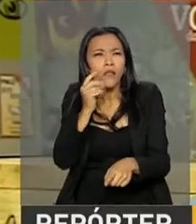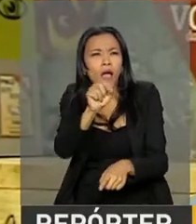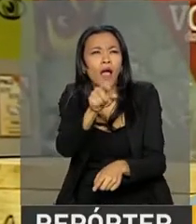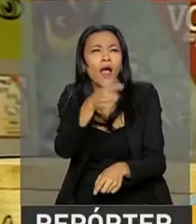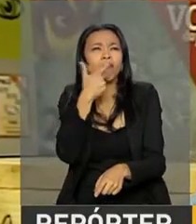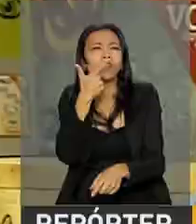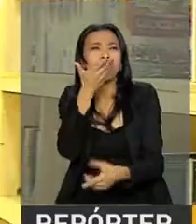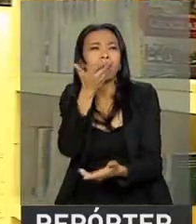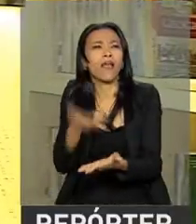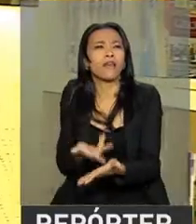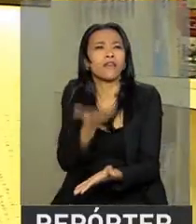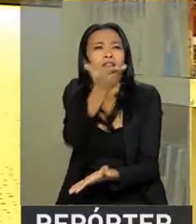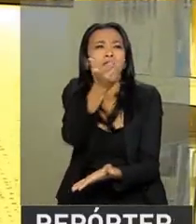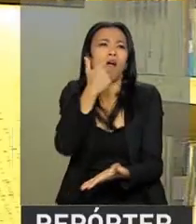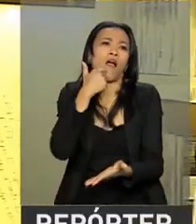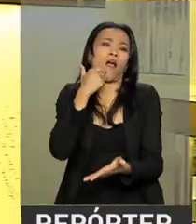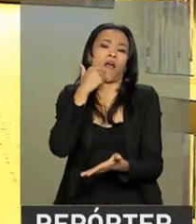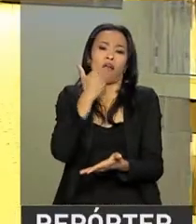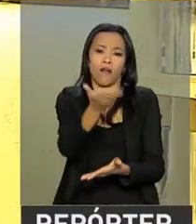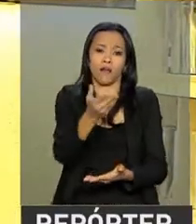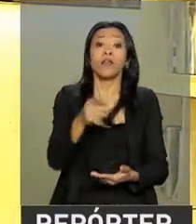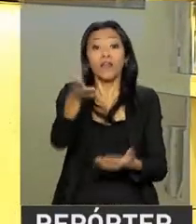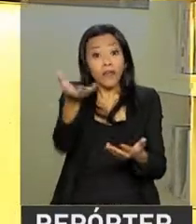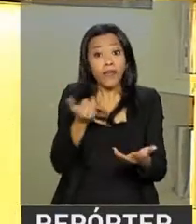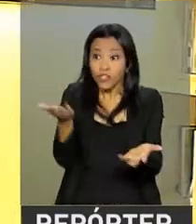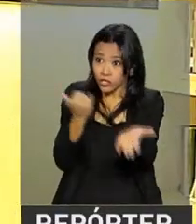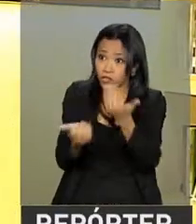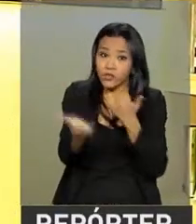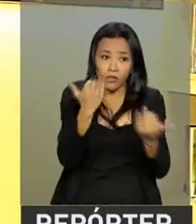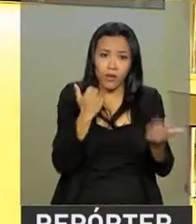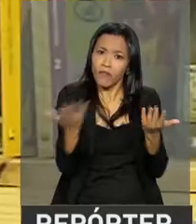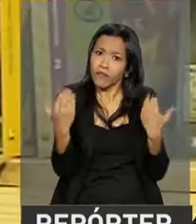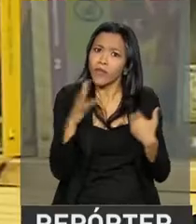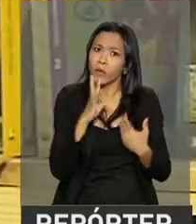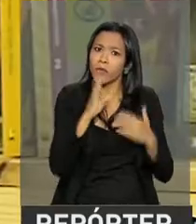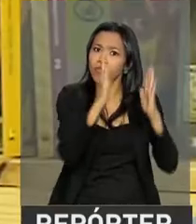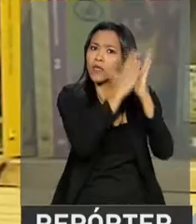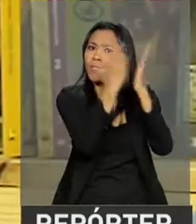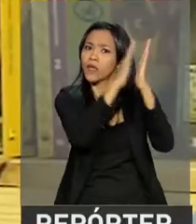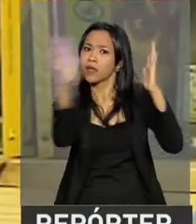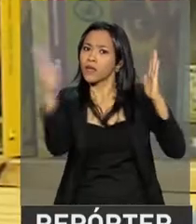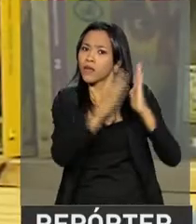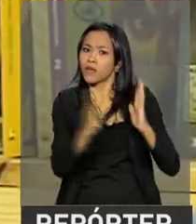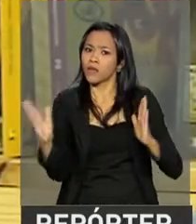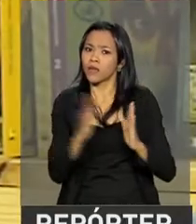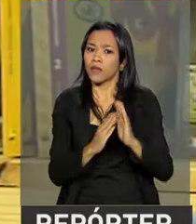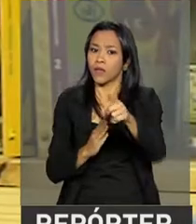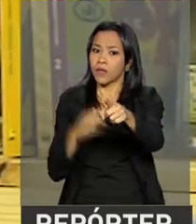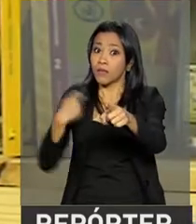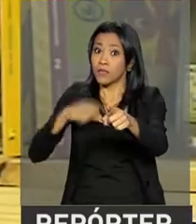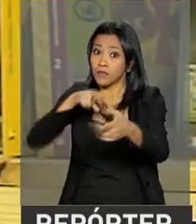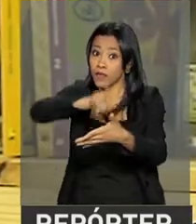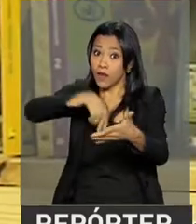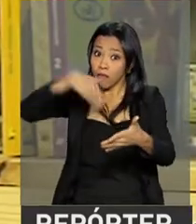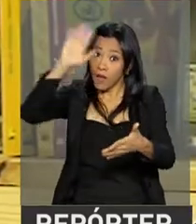dizer nos livros dele. E já quer chamar todo mundo para conhecer o estande. Eles aprenderiam a ler mais e se interessariam mais.